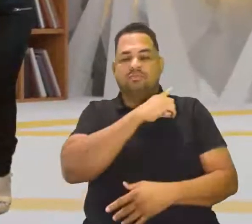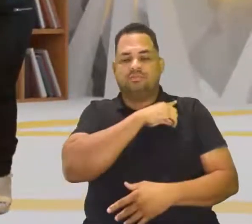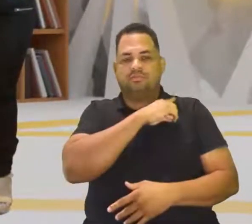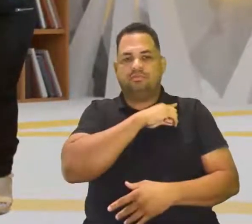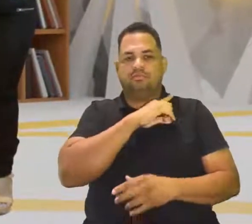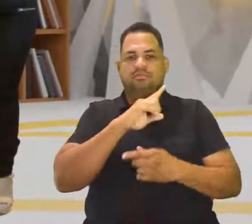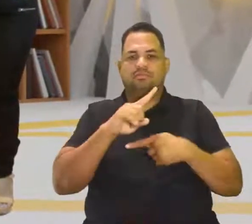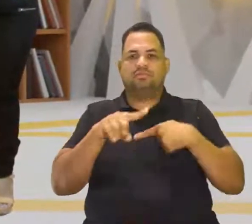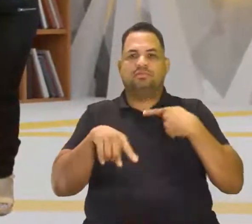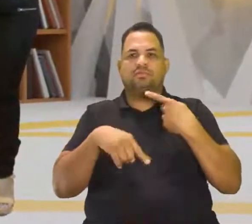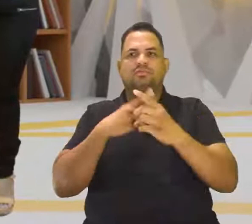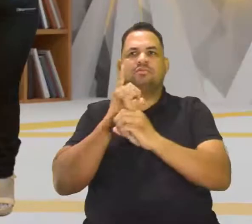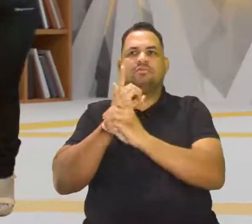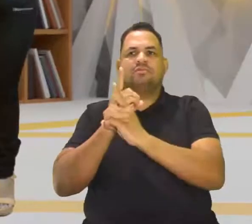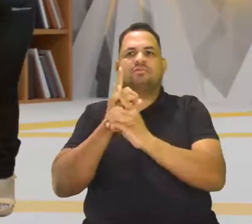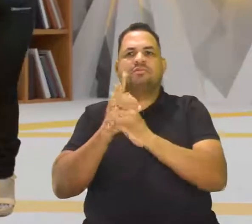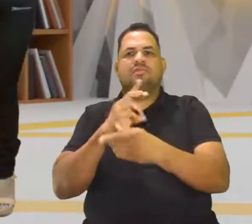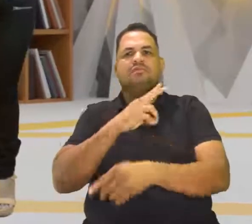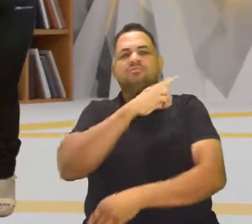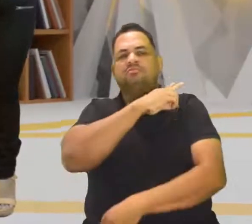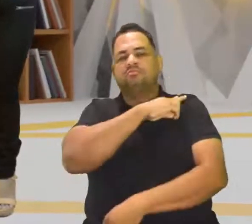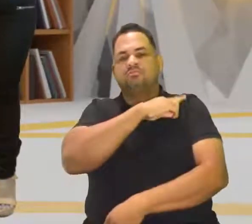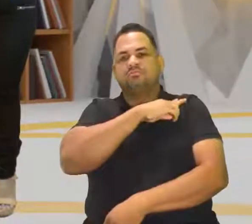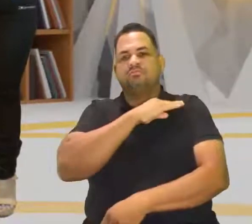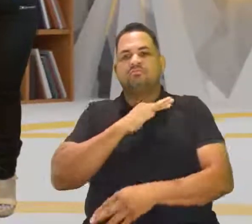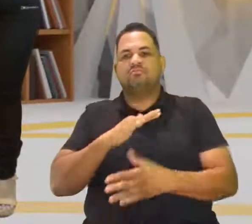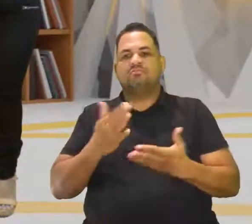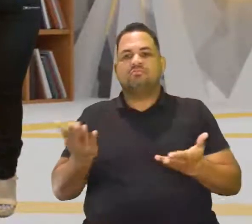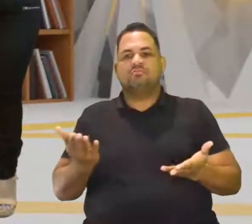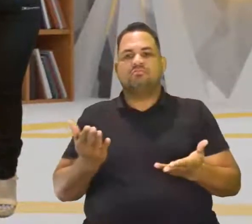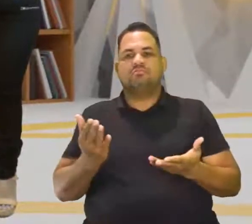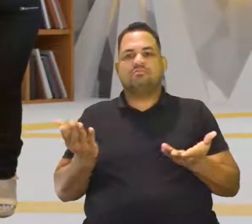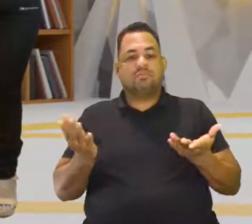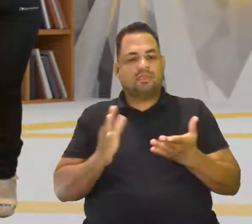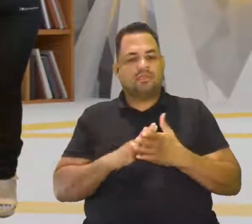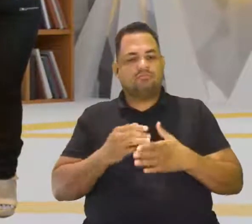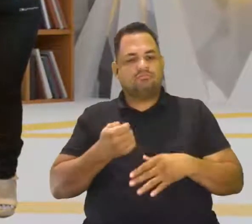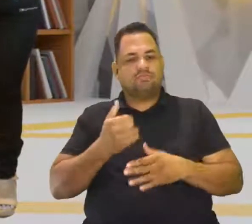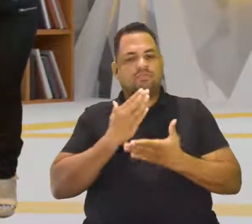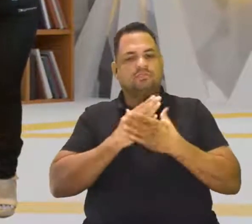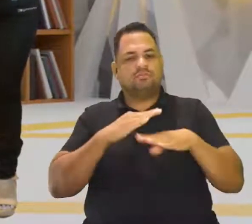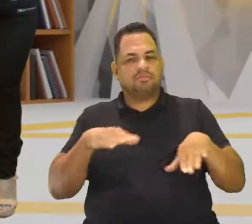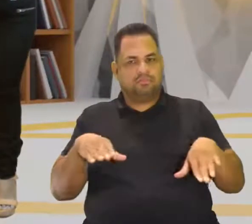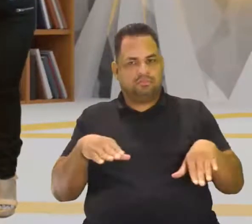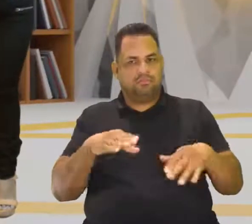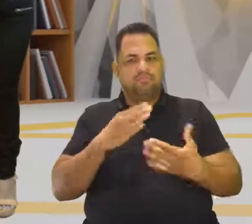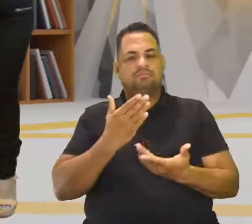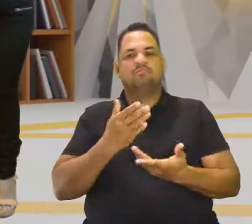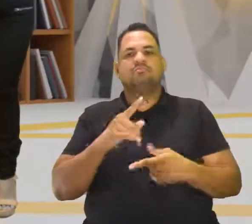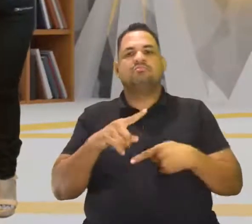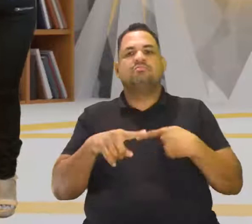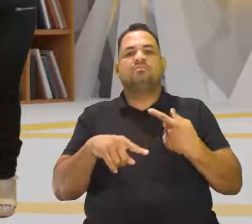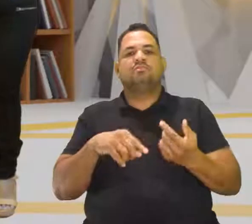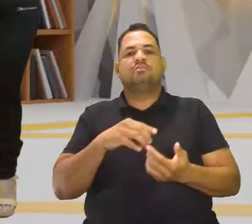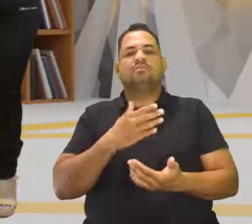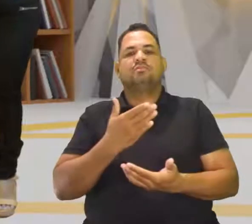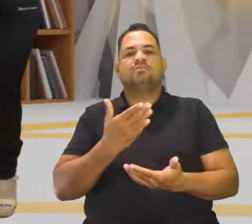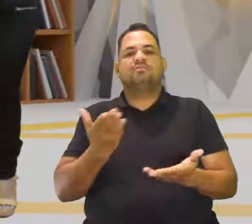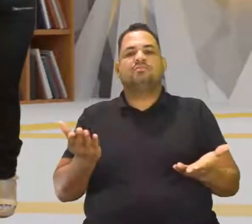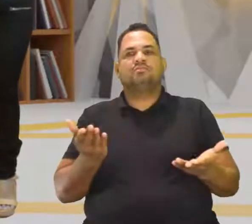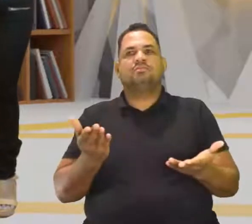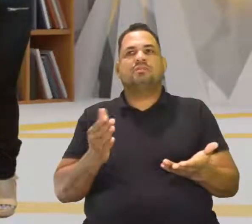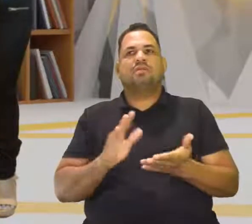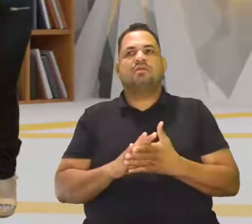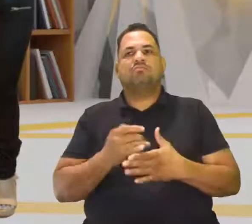ano né Nós vamos encontrar aí mas no segundo ano Então logo logo estamos na aula 18 horas e logo logo aí a gente